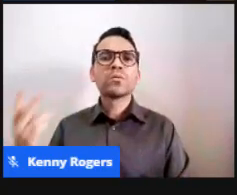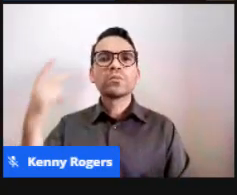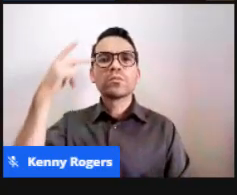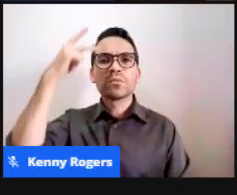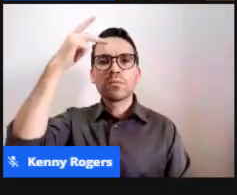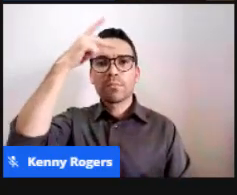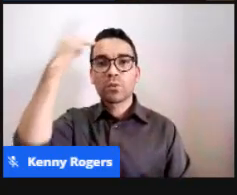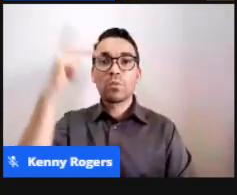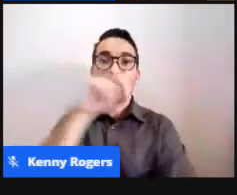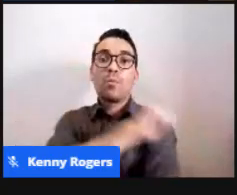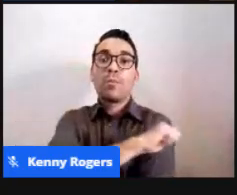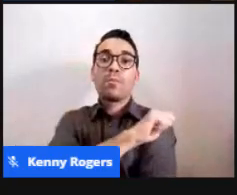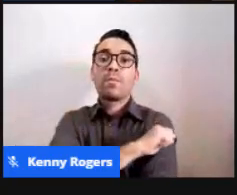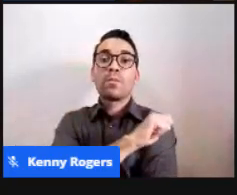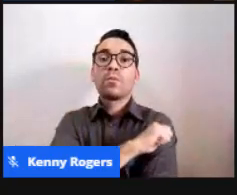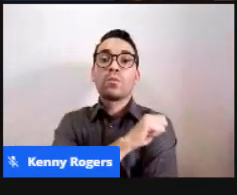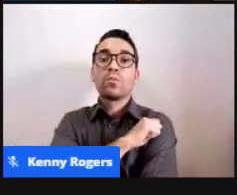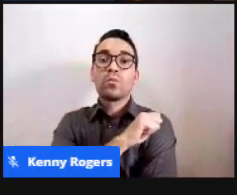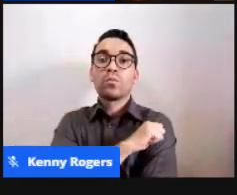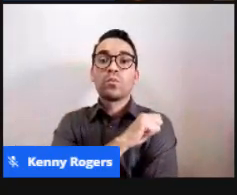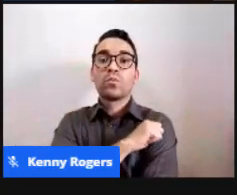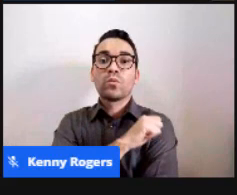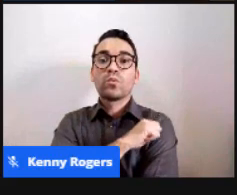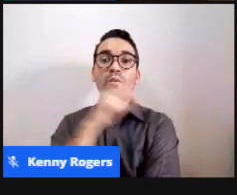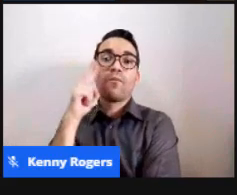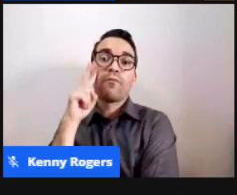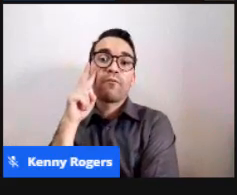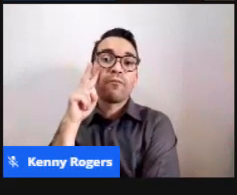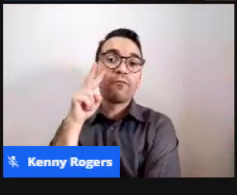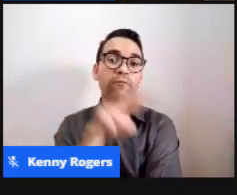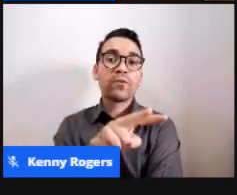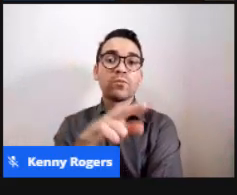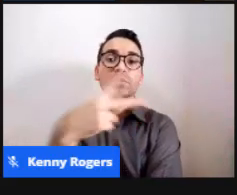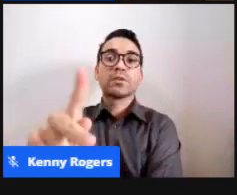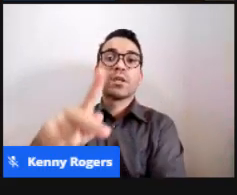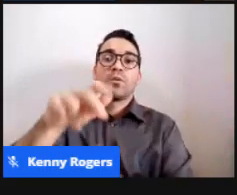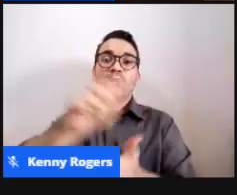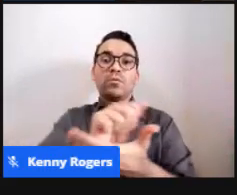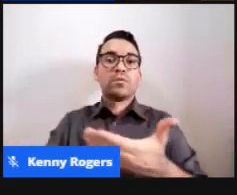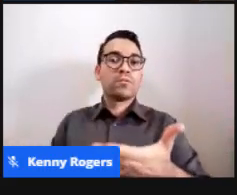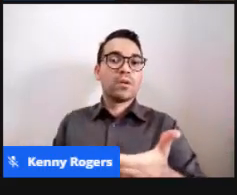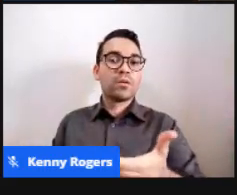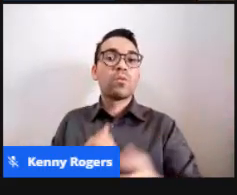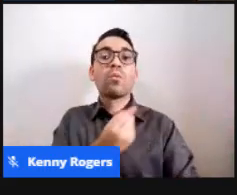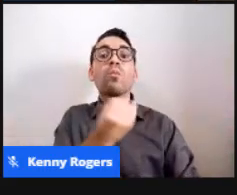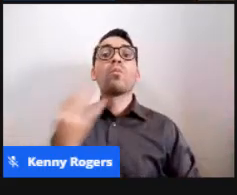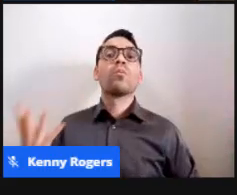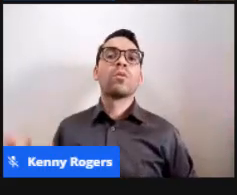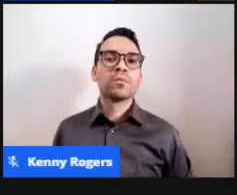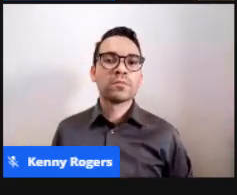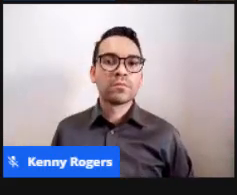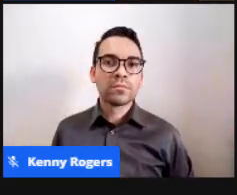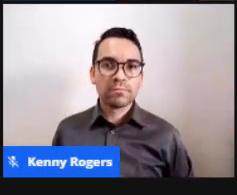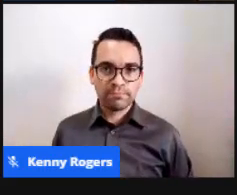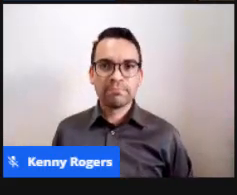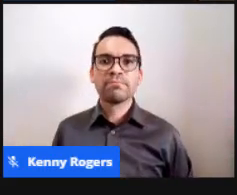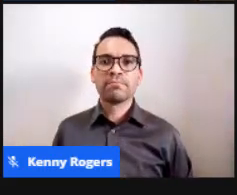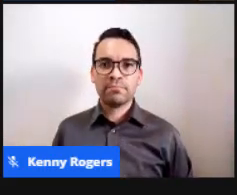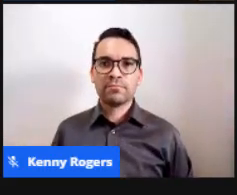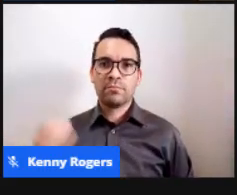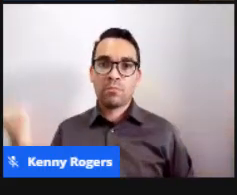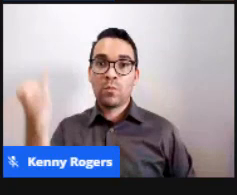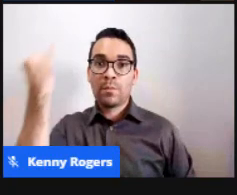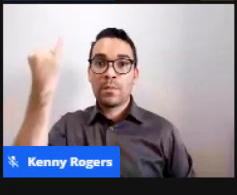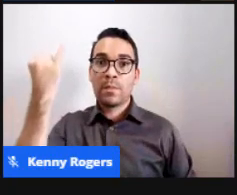preciso. Então, você vai olhar o nosso referencial circunstancial, vai fazer seu plano anual, e depois você vai fazer seus planos de aula,